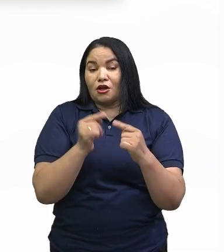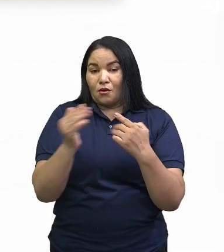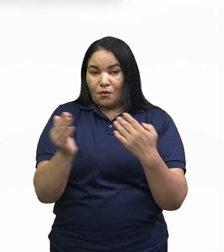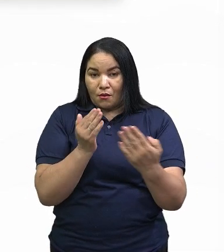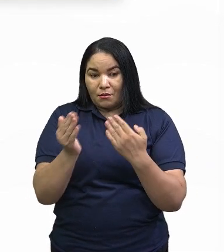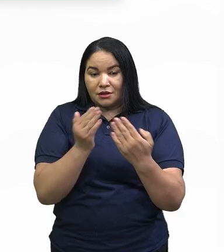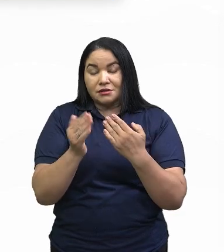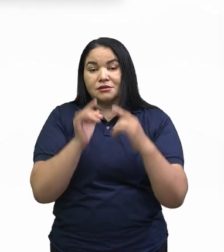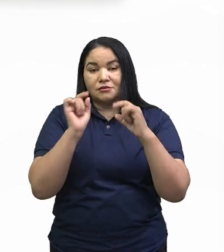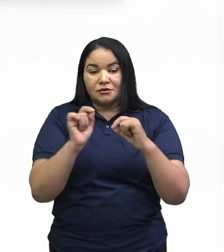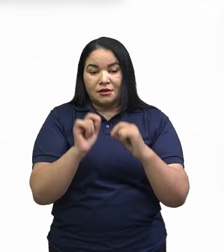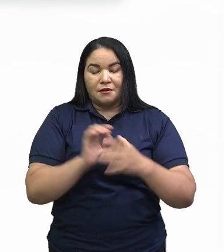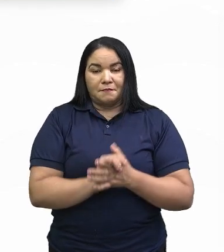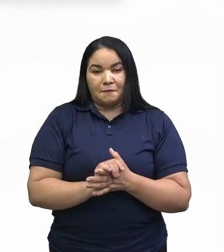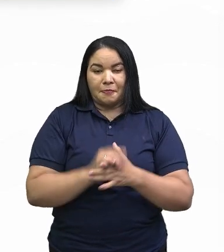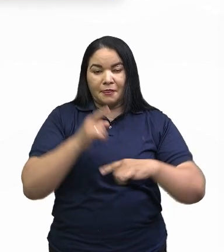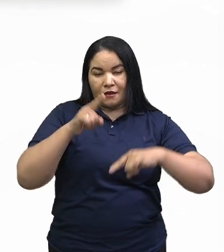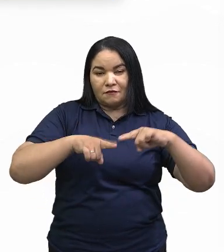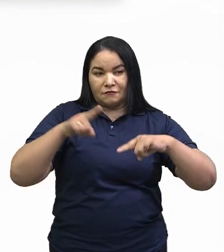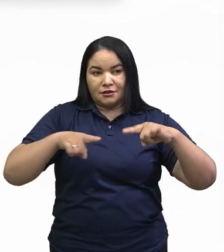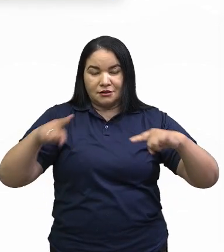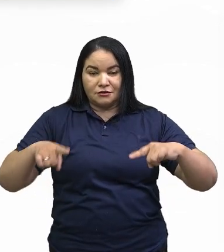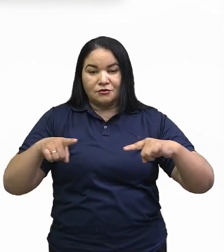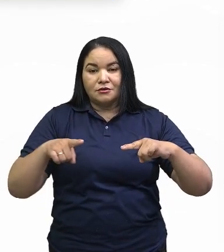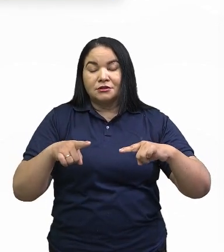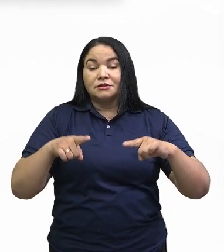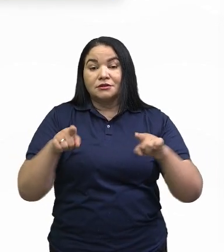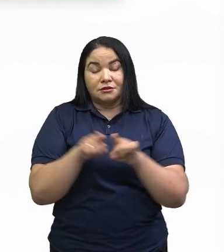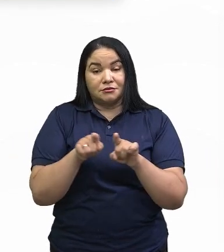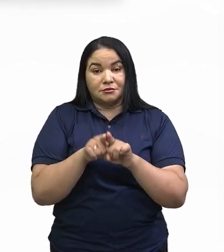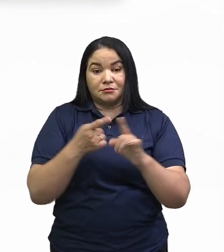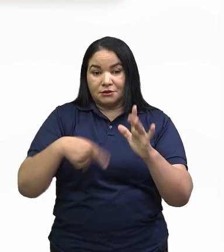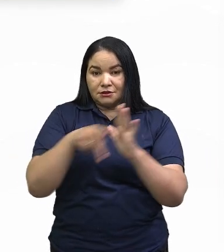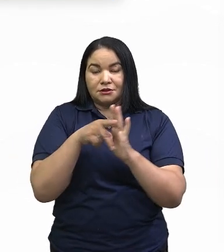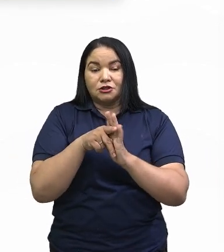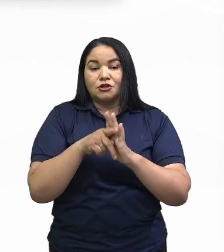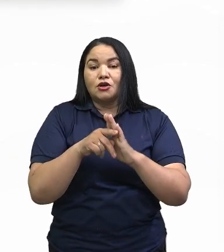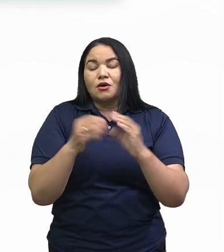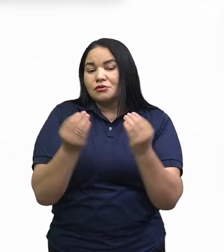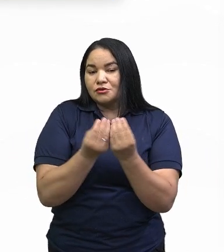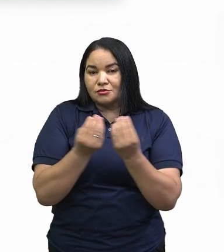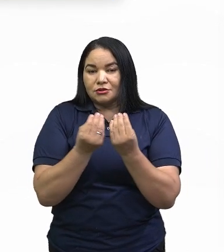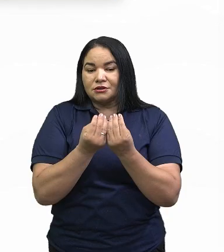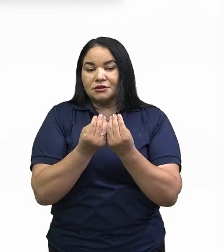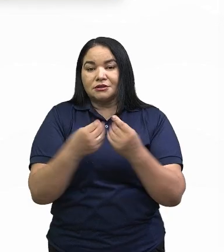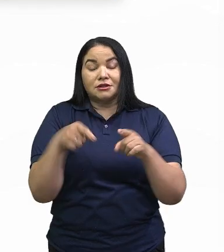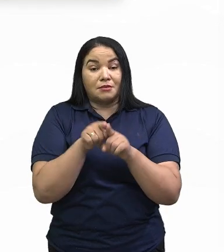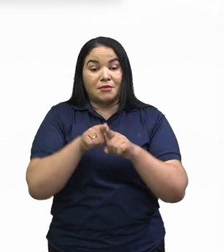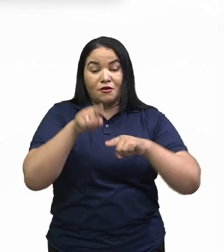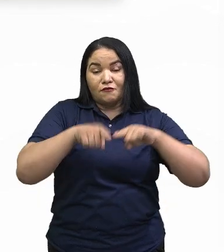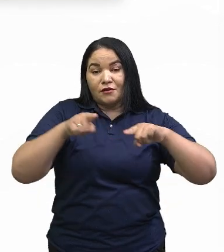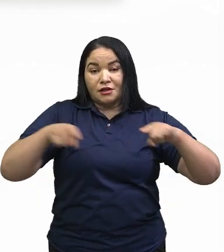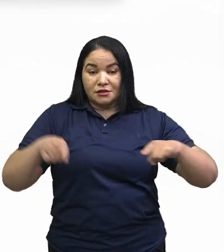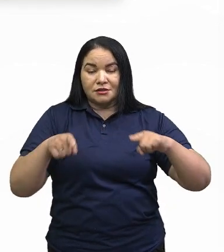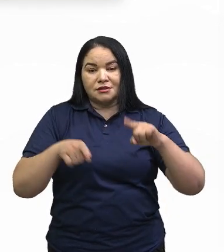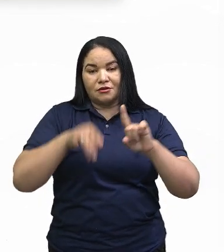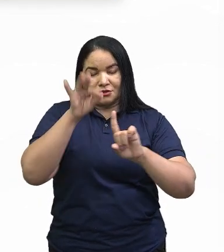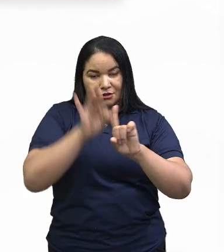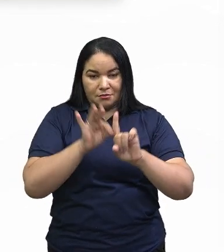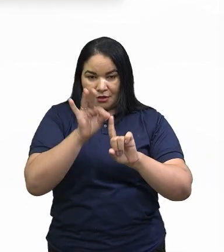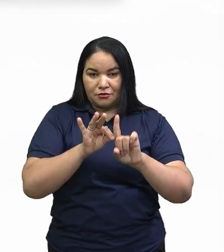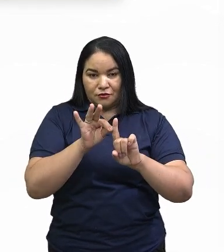comparação entre as variações de propriedades e substâncias e as variações de